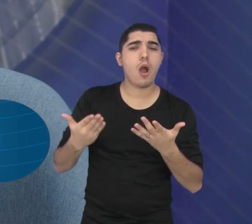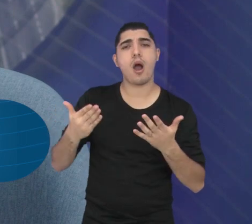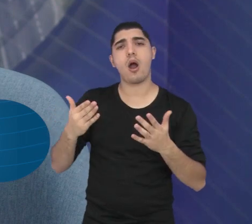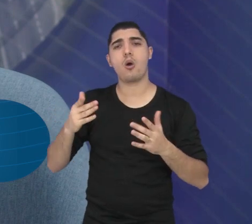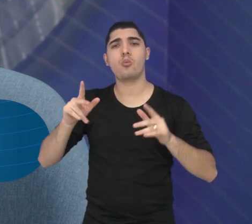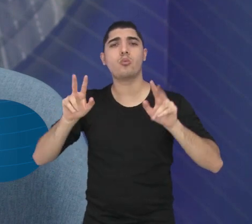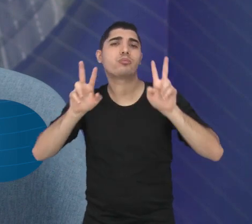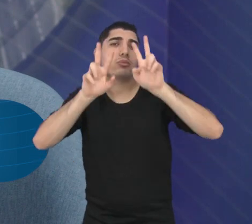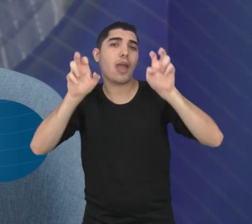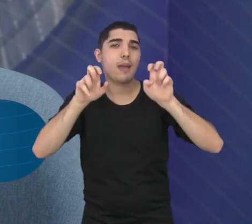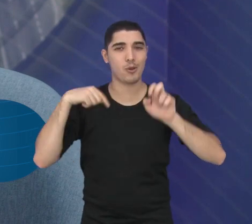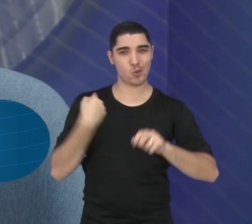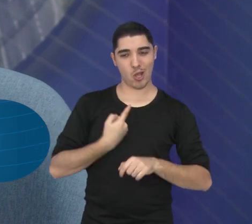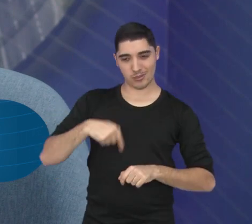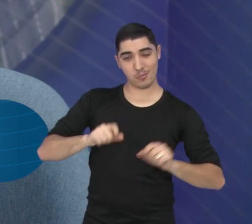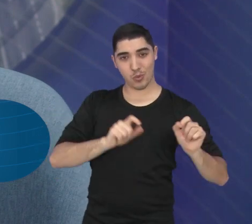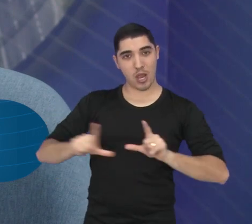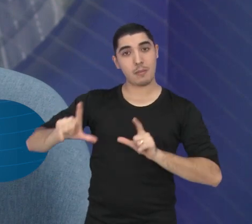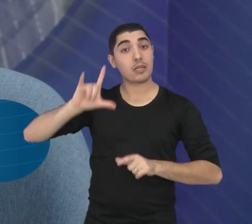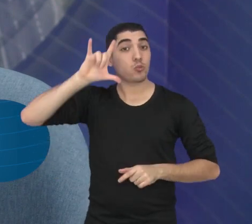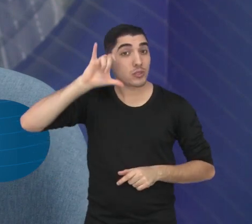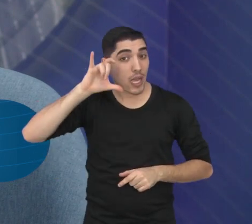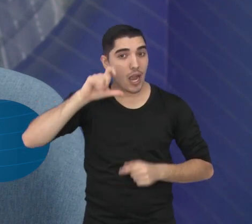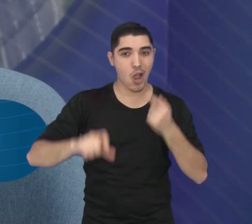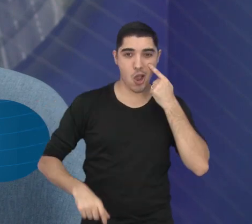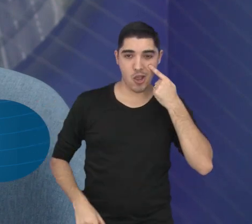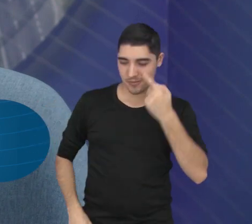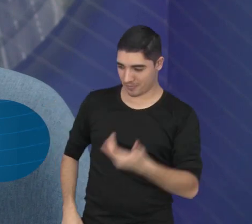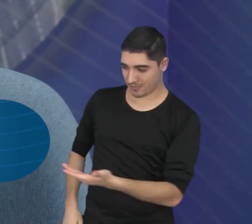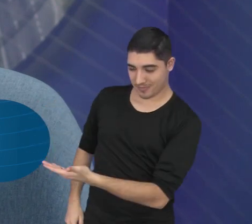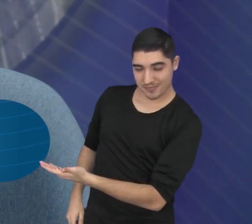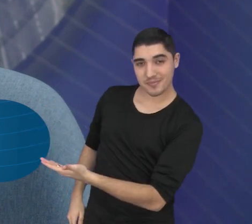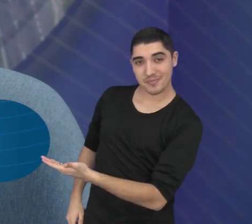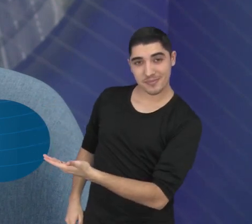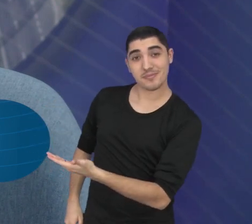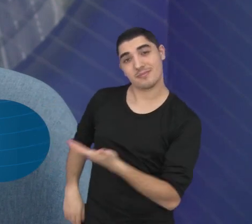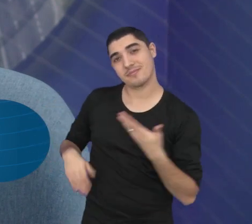discutidas pelo Diálogos da Cidade no Instagram, que é o @Diálogos da